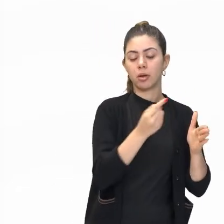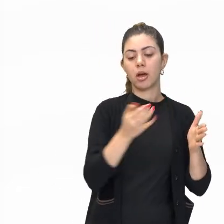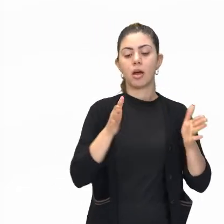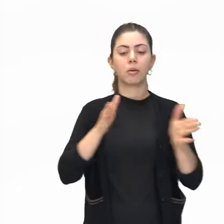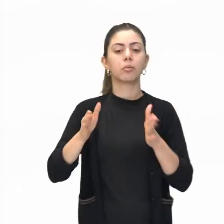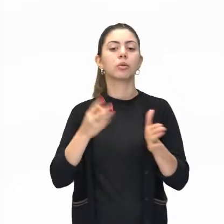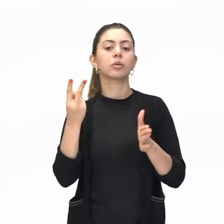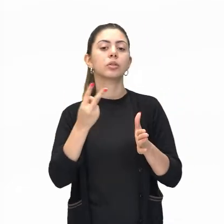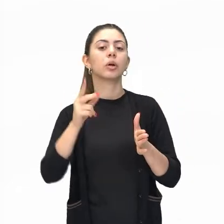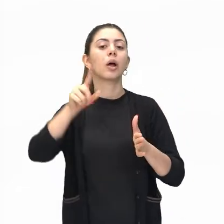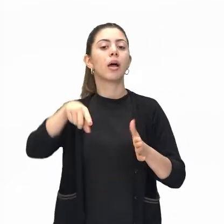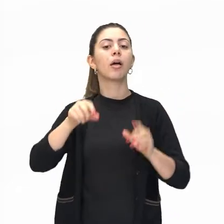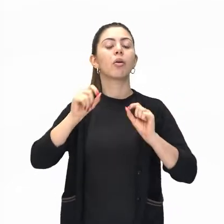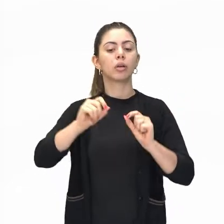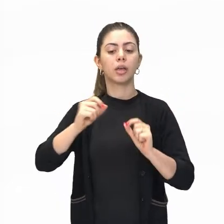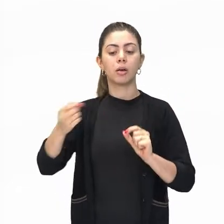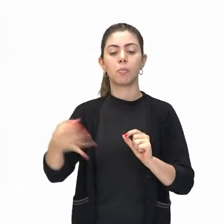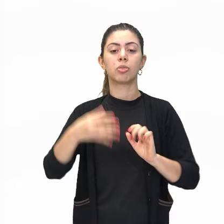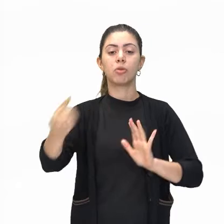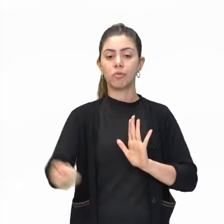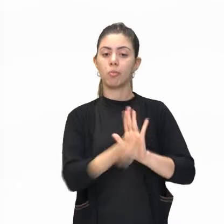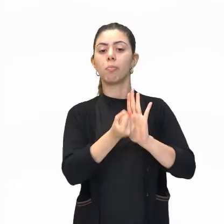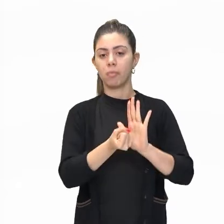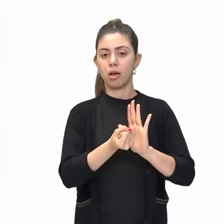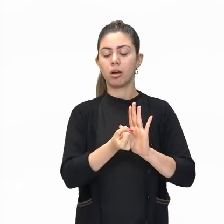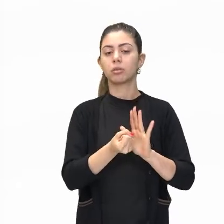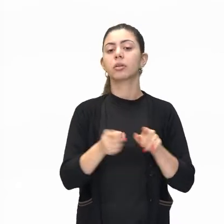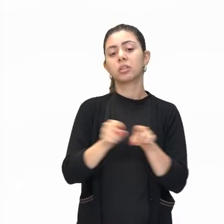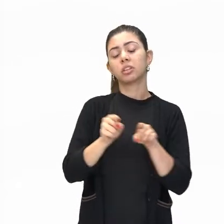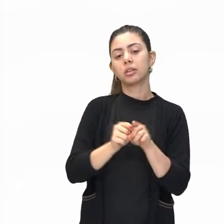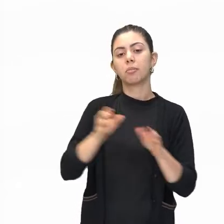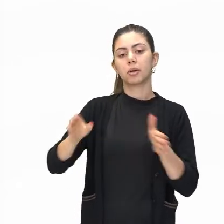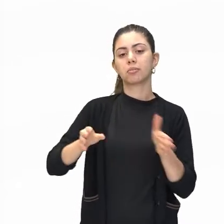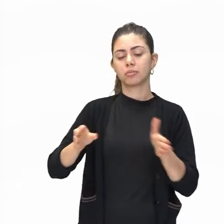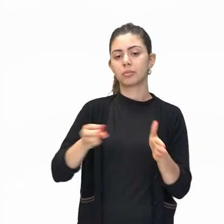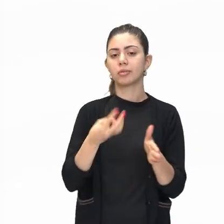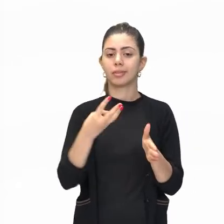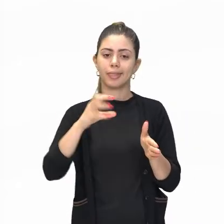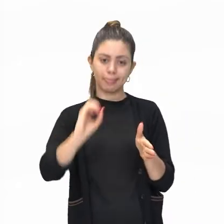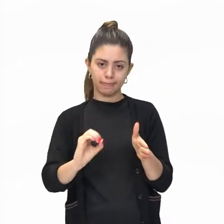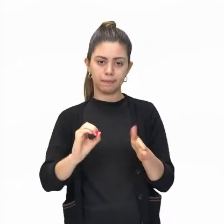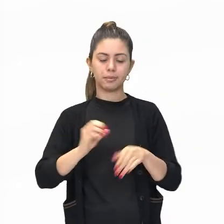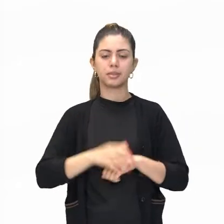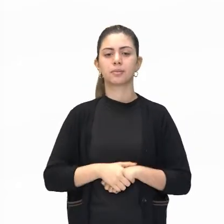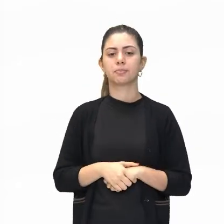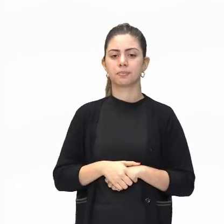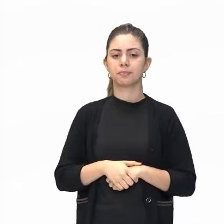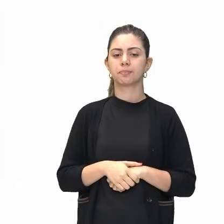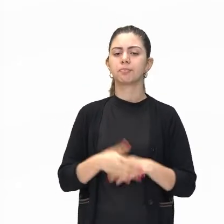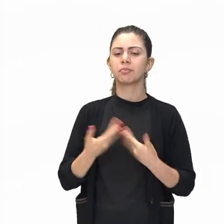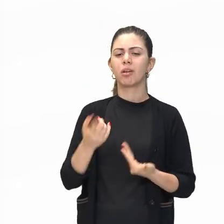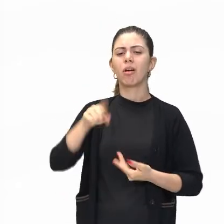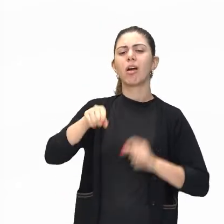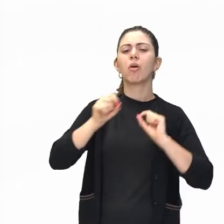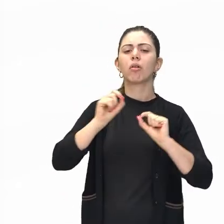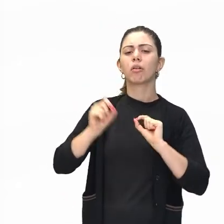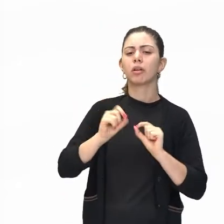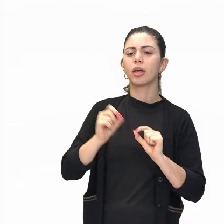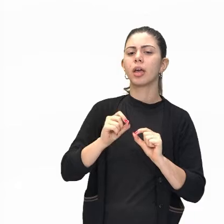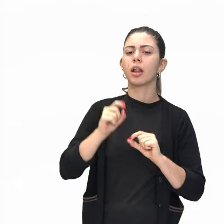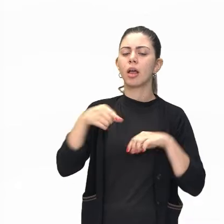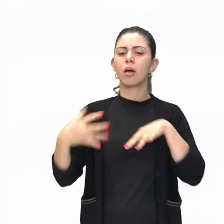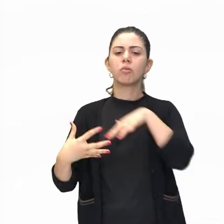A consolidação. Ou eles também são conhecidos como geração de 30, tá? Reflexão sobre